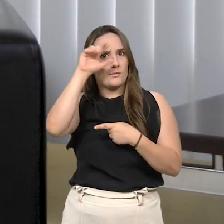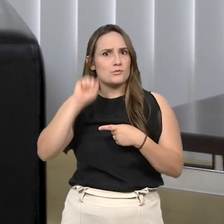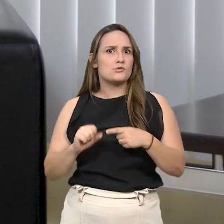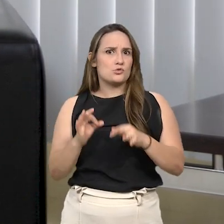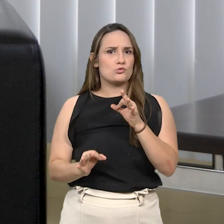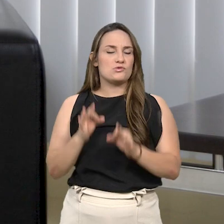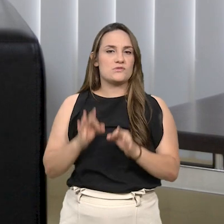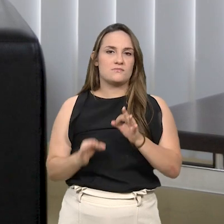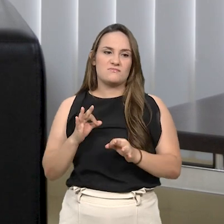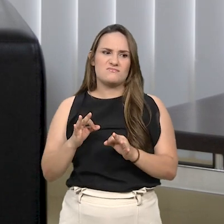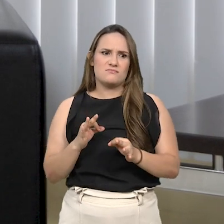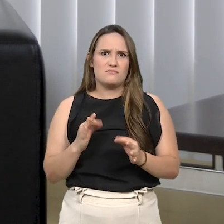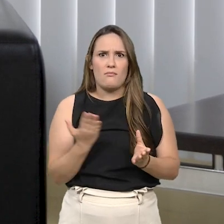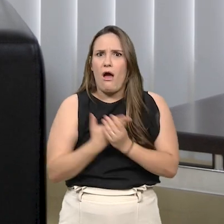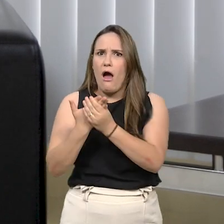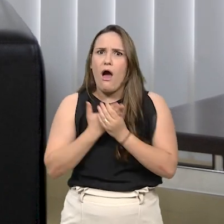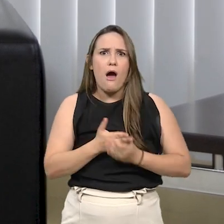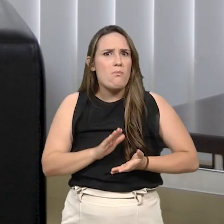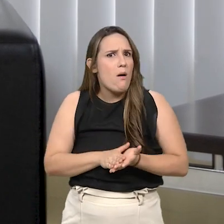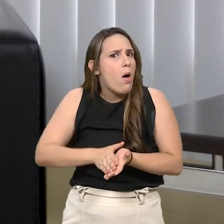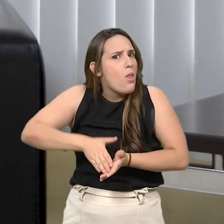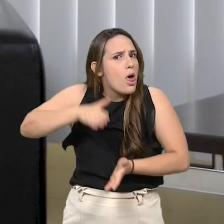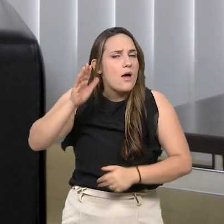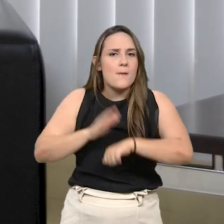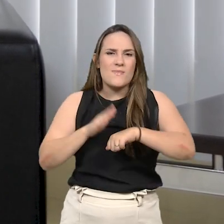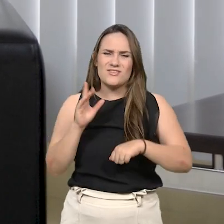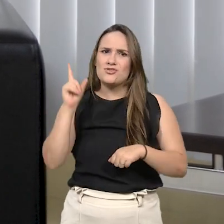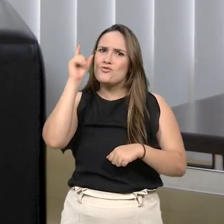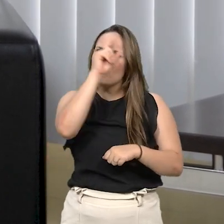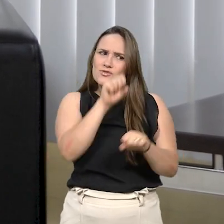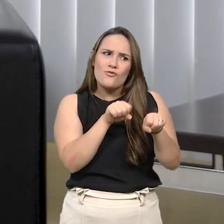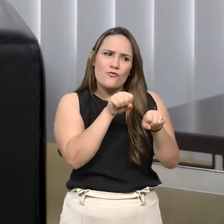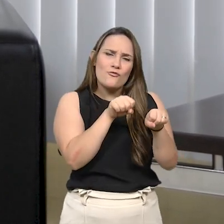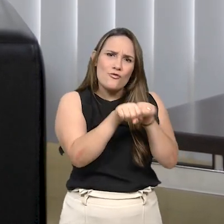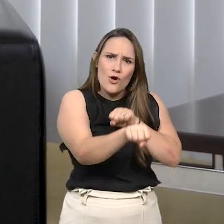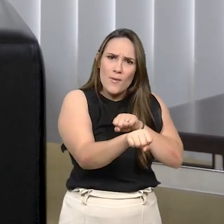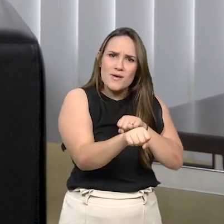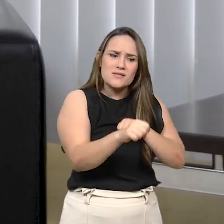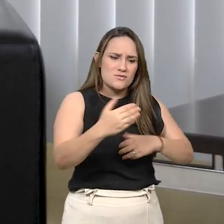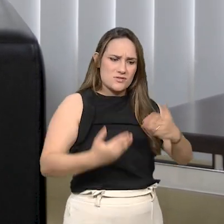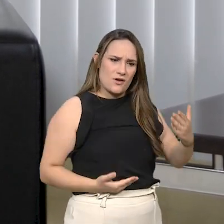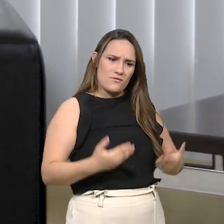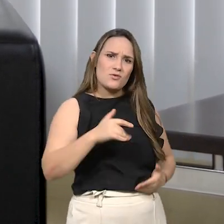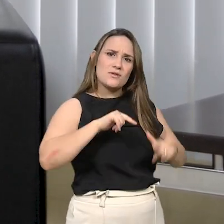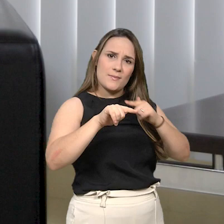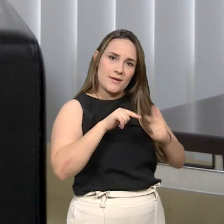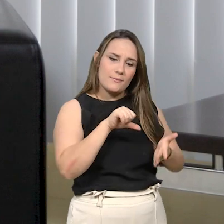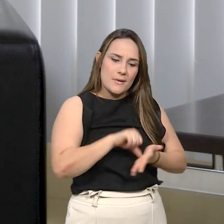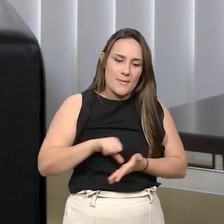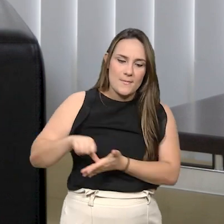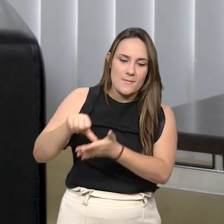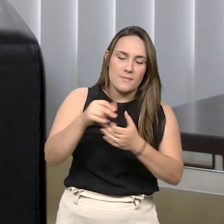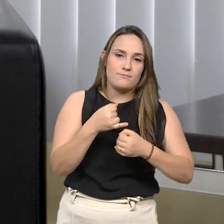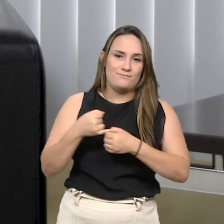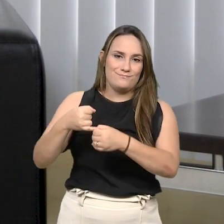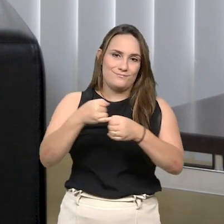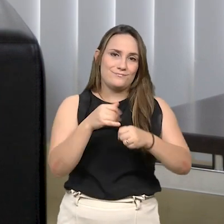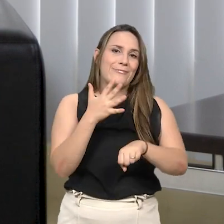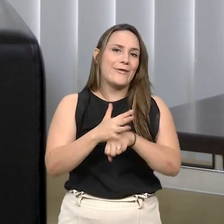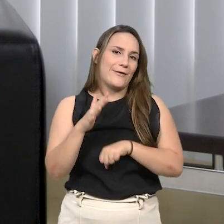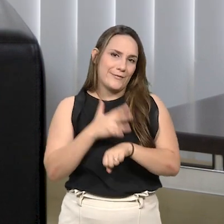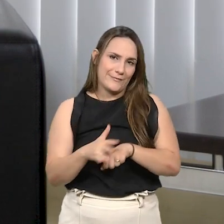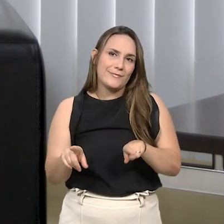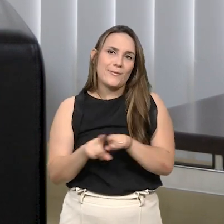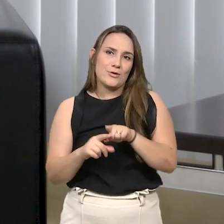demanda, dificuldade de formação da força de trabalho, de servidor em comarcas do interior, de